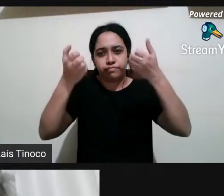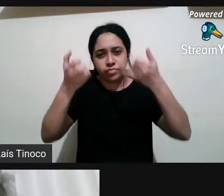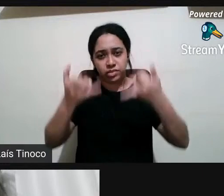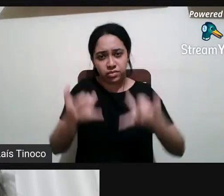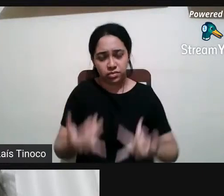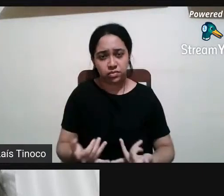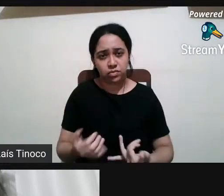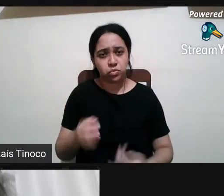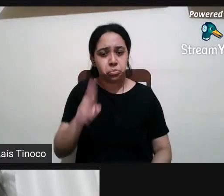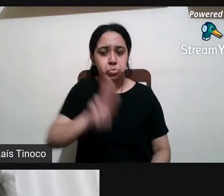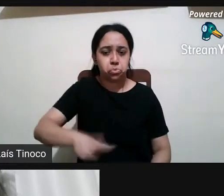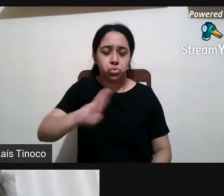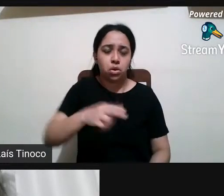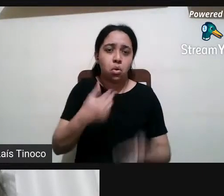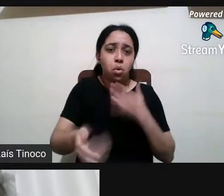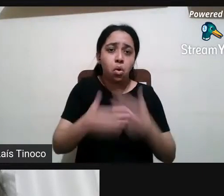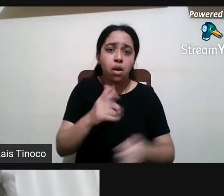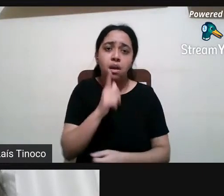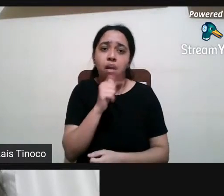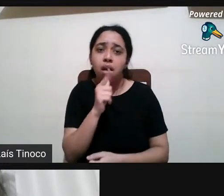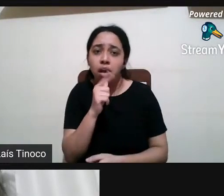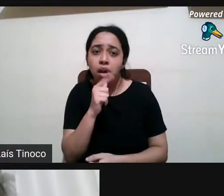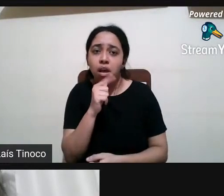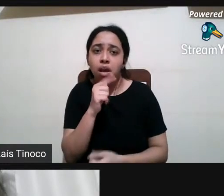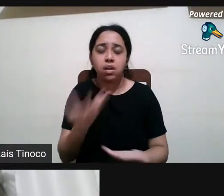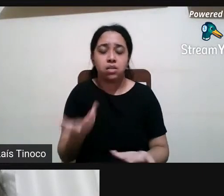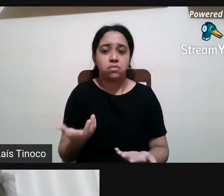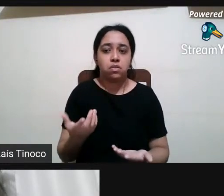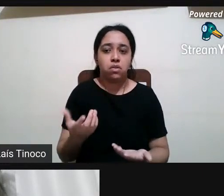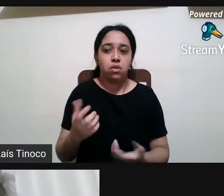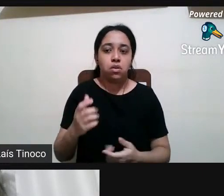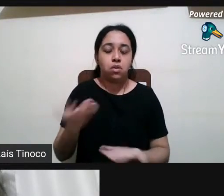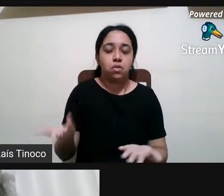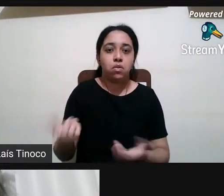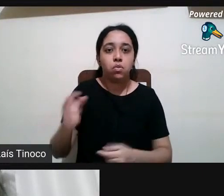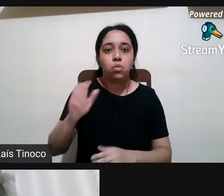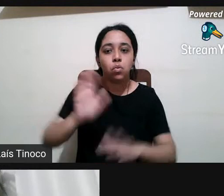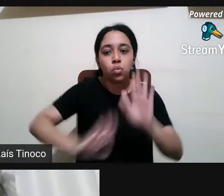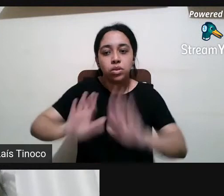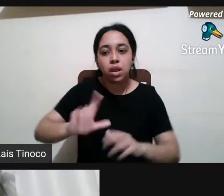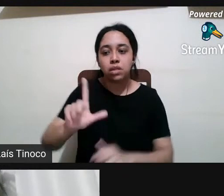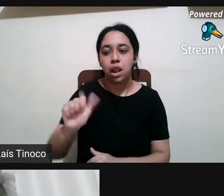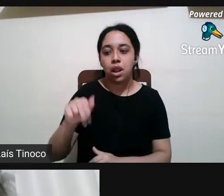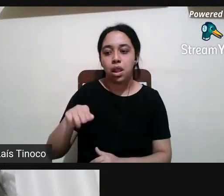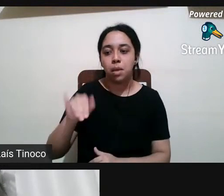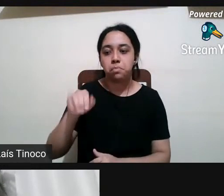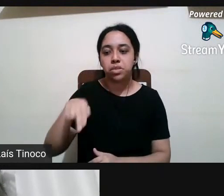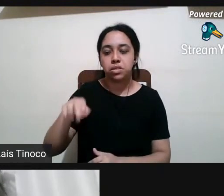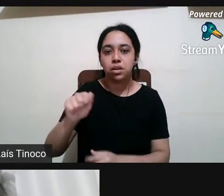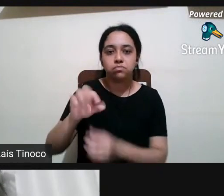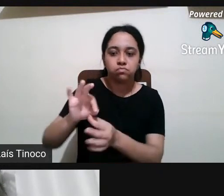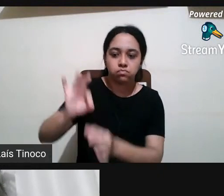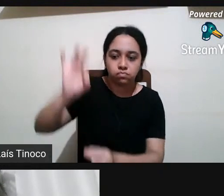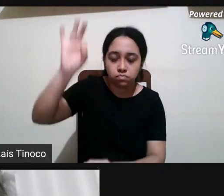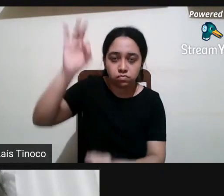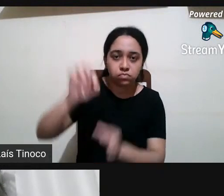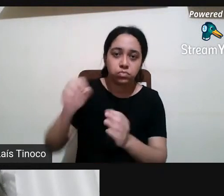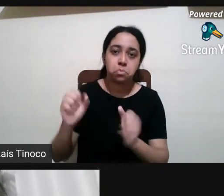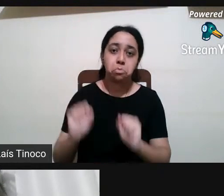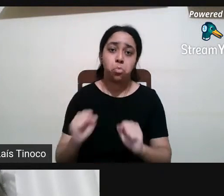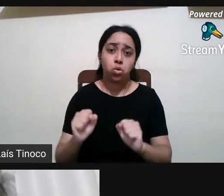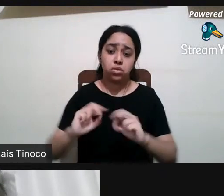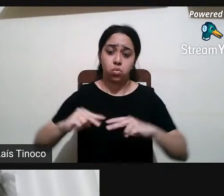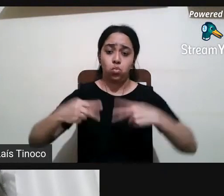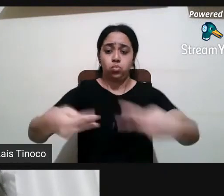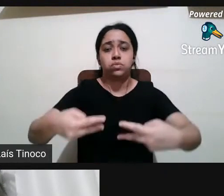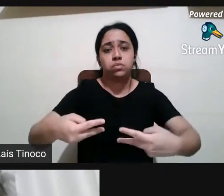água, se você não toma cuidado com a lâmina que você analisa, o próprio filtro, você pode estar contaminando a sua própria amostra, né?